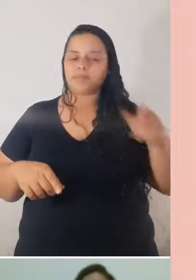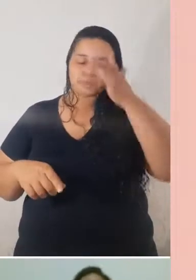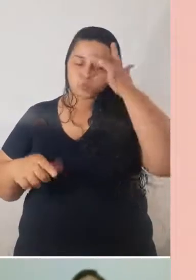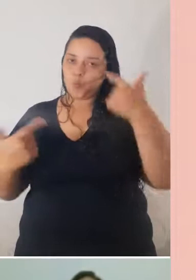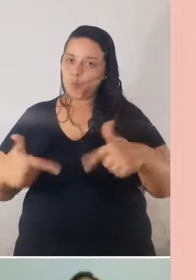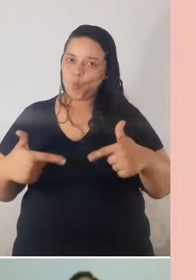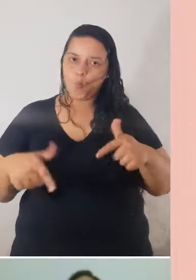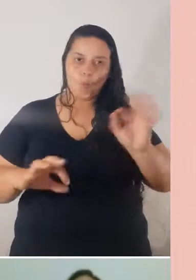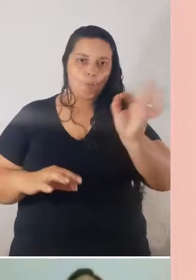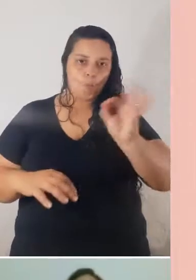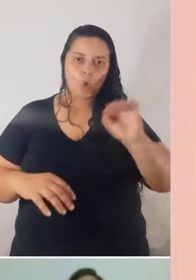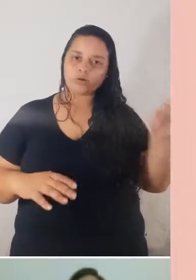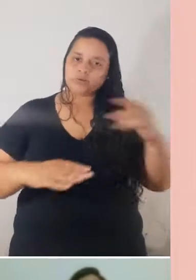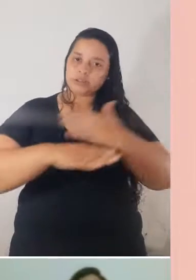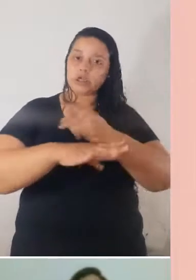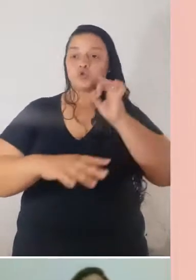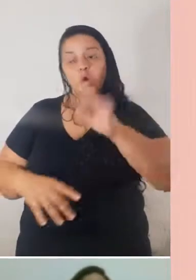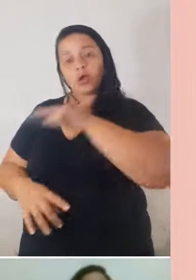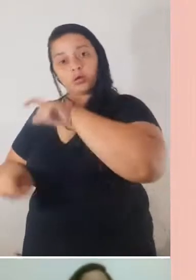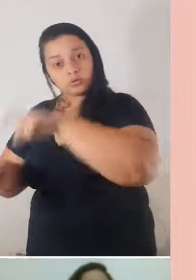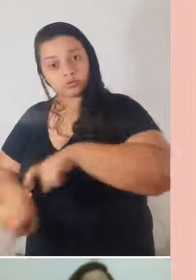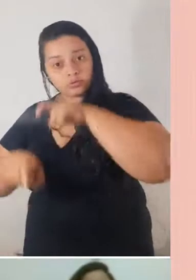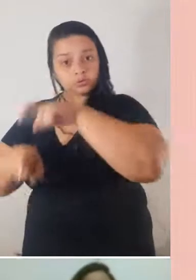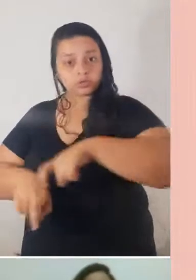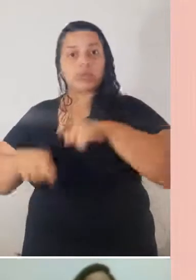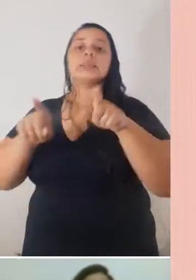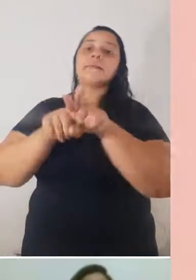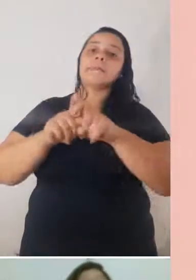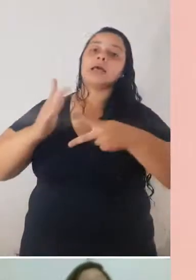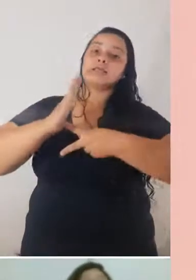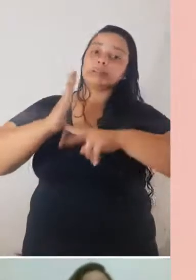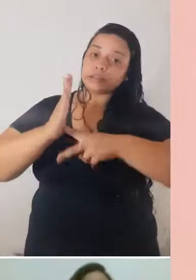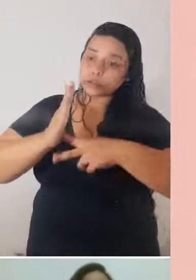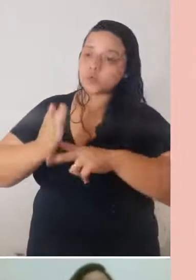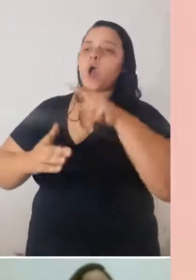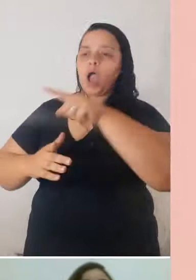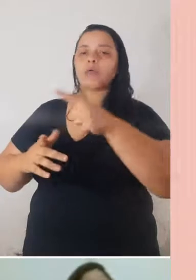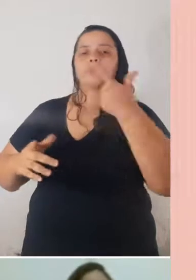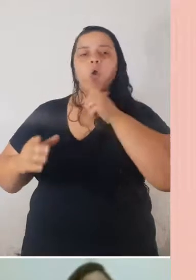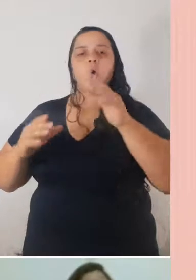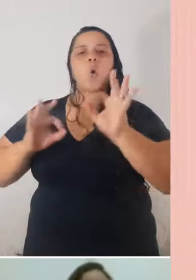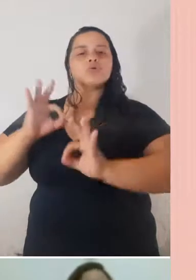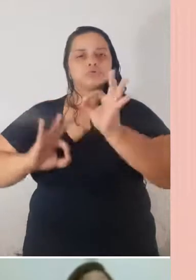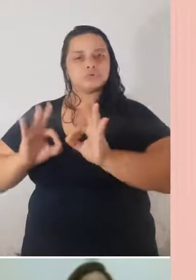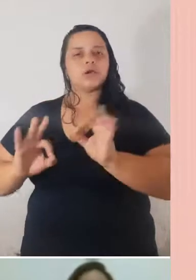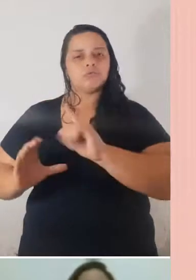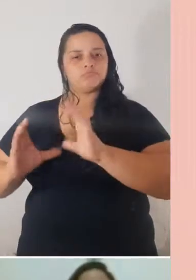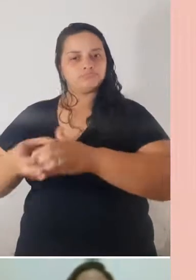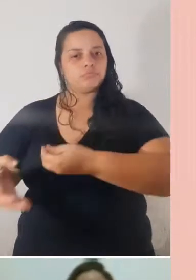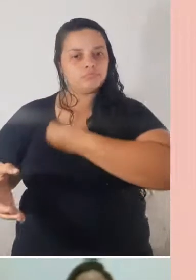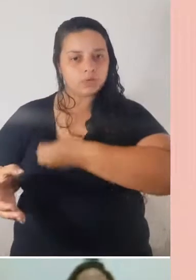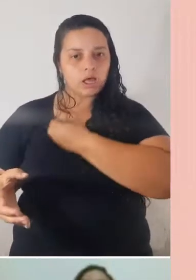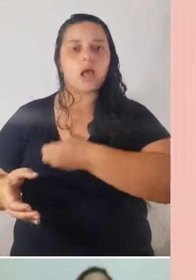áreas rurais, apenas os trabalhadores urbanos e sindicalizados, organizados nos sindicatos autorizados e